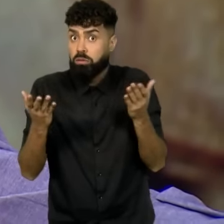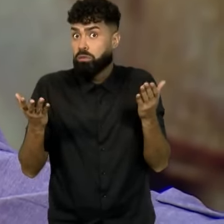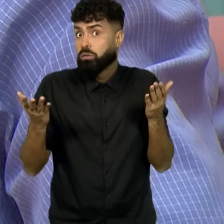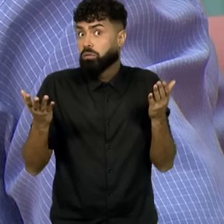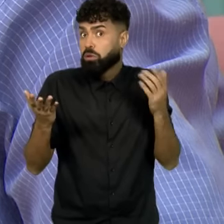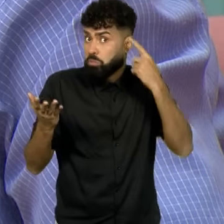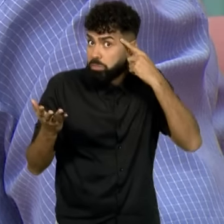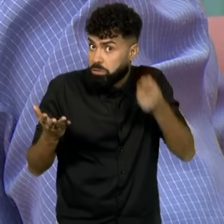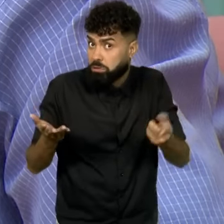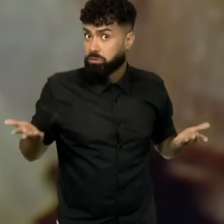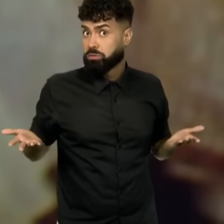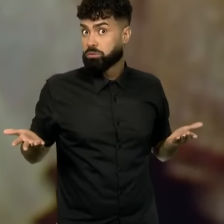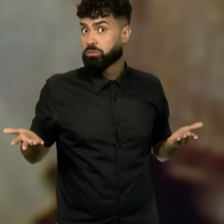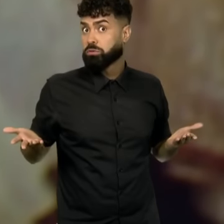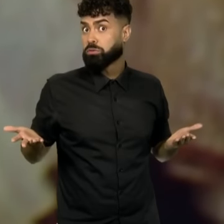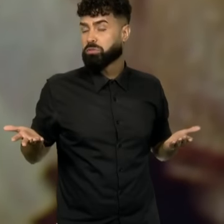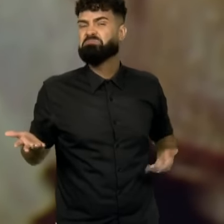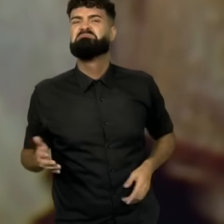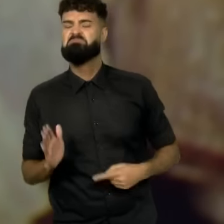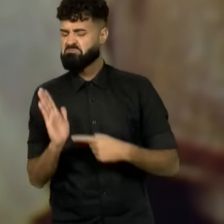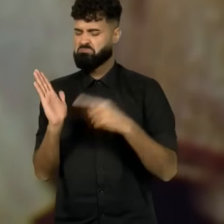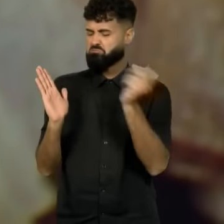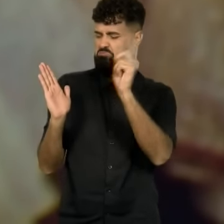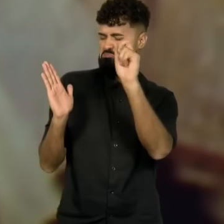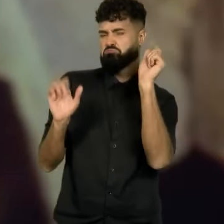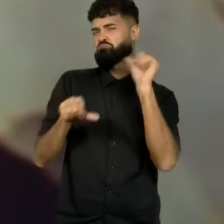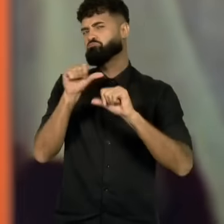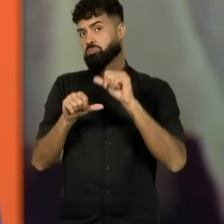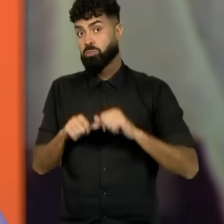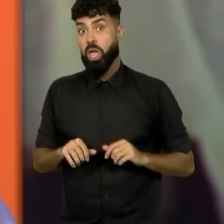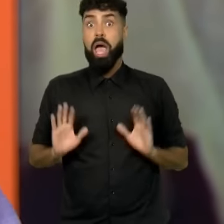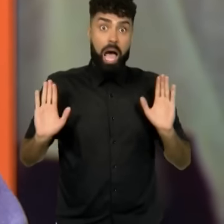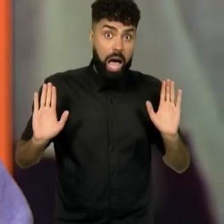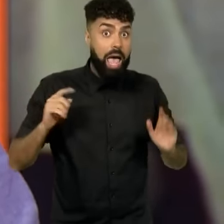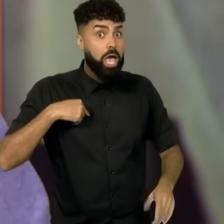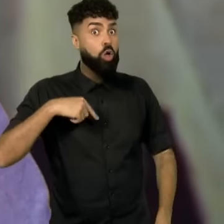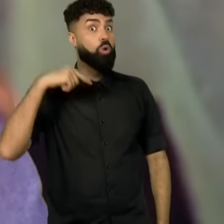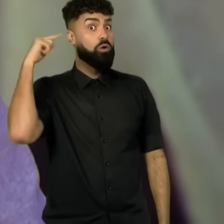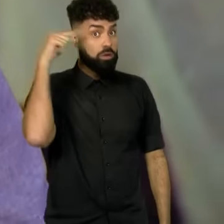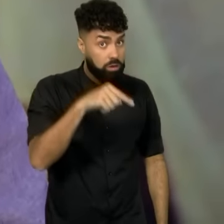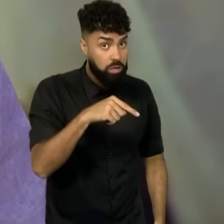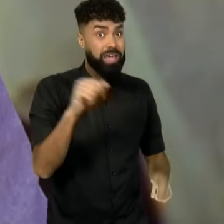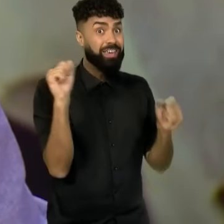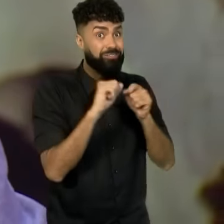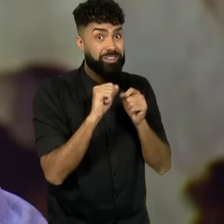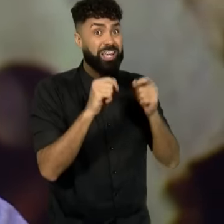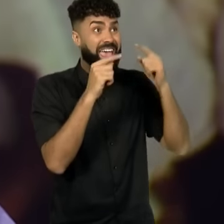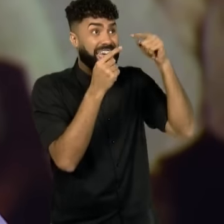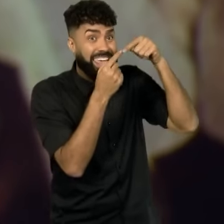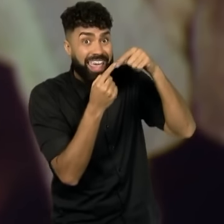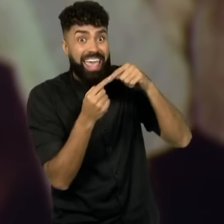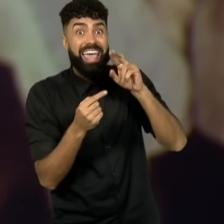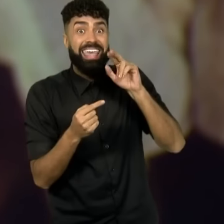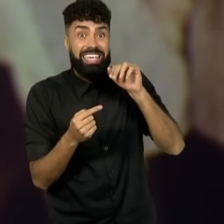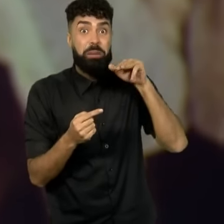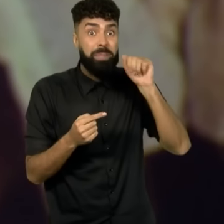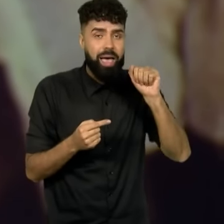do contexto. Aí ele falou, não, tem que mudar. Aí eu fui e fiz em todas as rimas, em O e O.